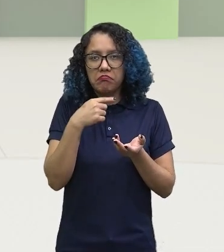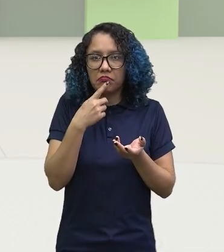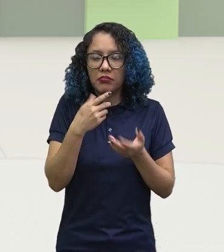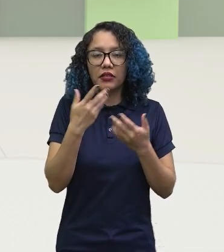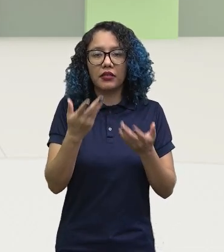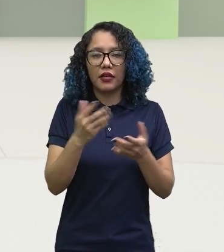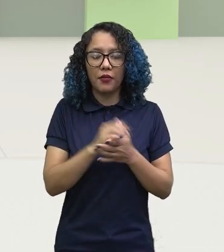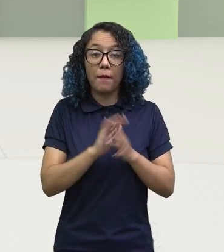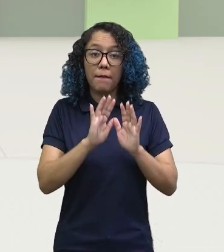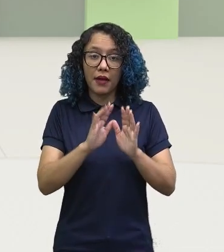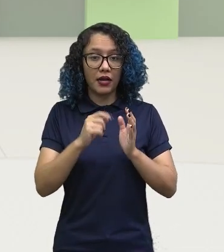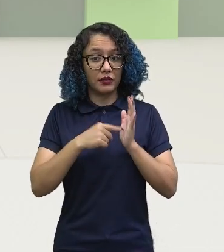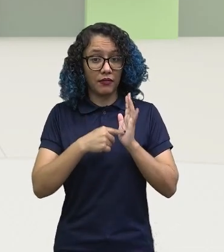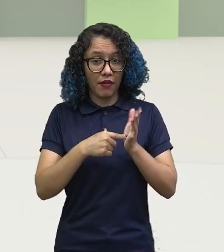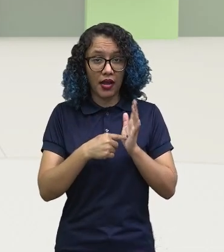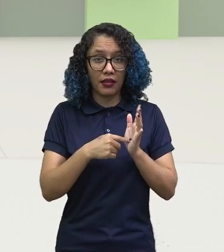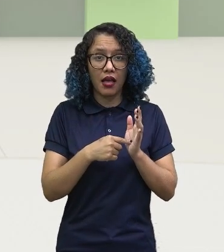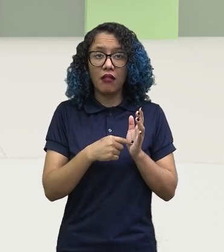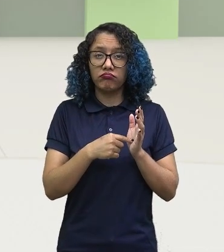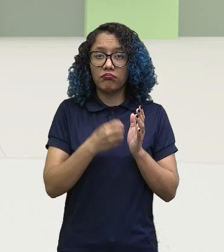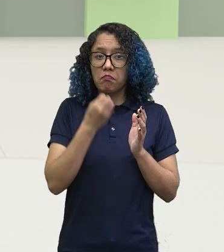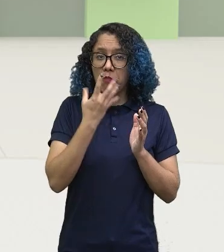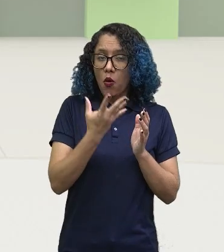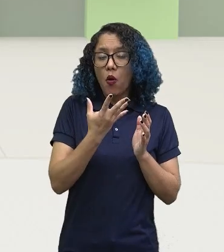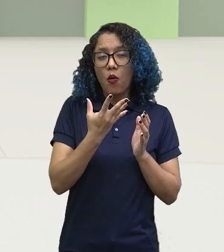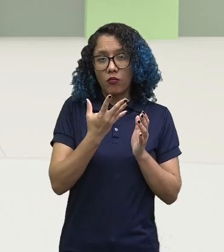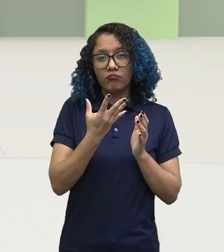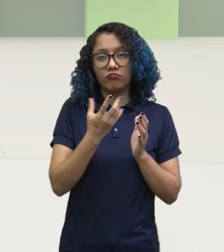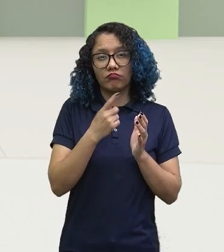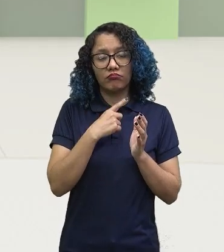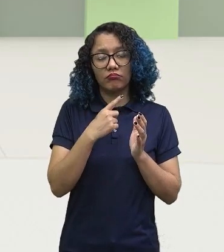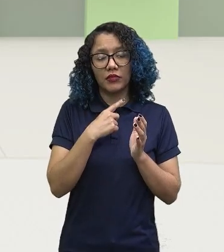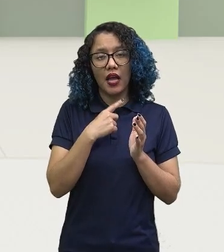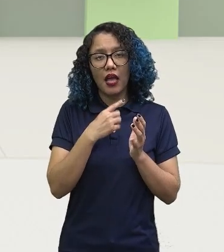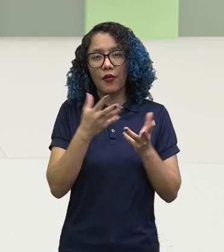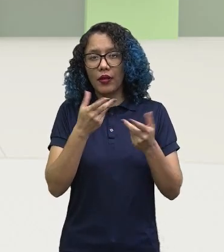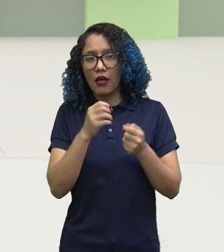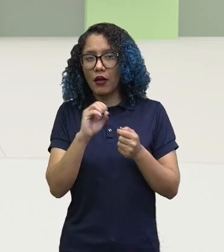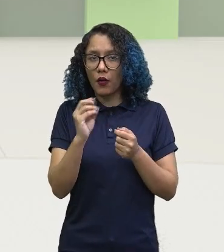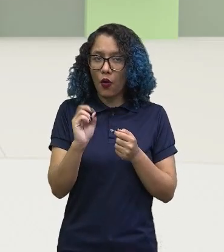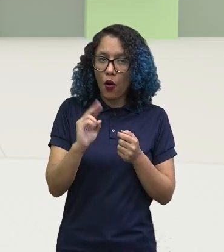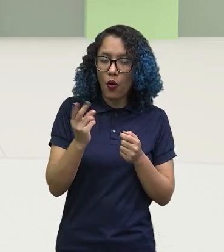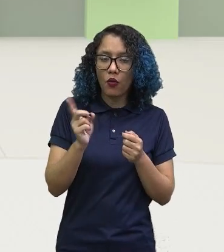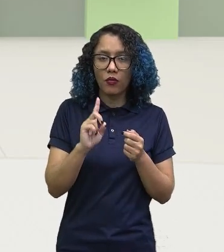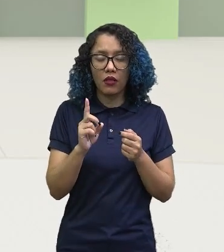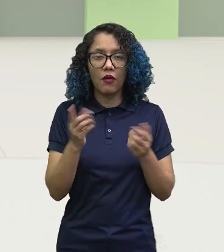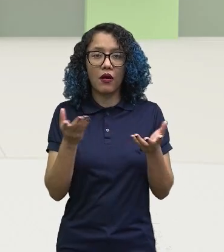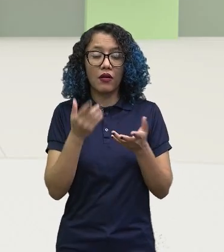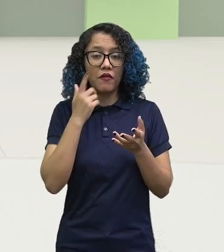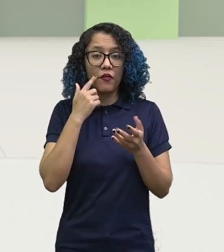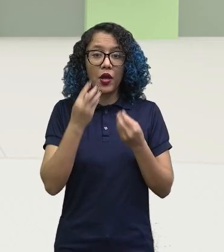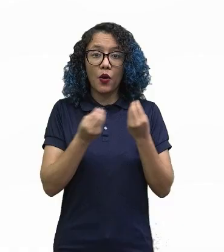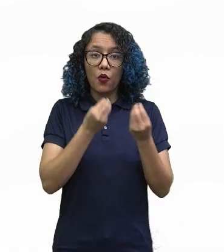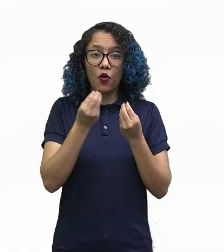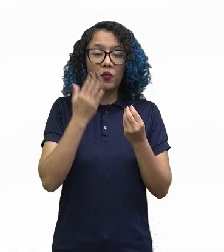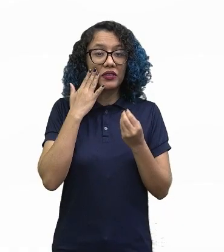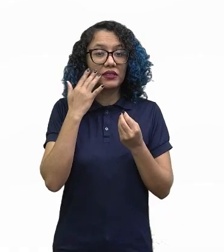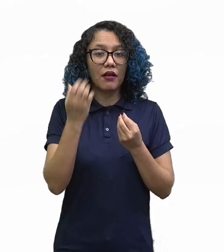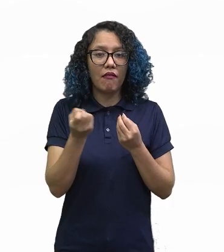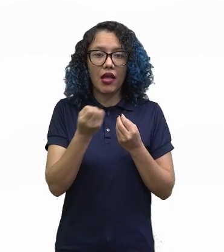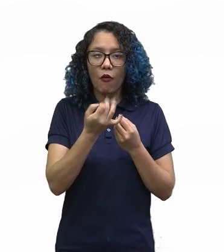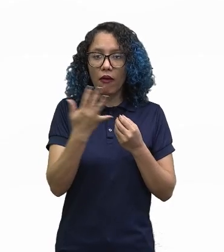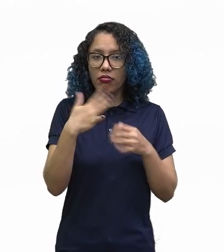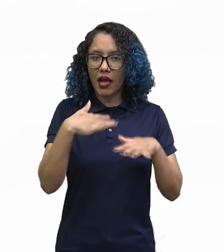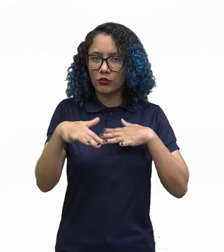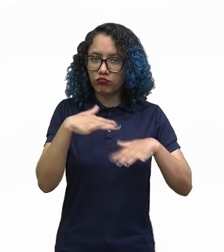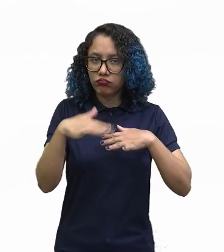sua eficiência e o seu rendimento. E aí nós vamos aprender agora como é que a gente calcula o rendimento de uma máquina térmica. Veja